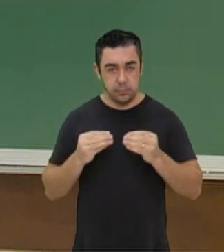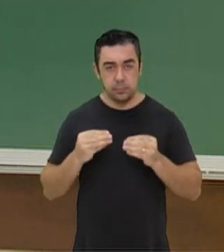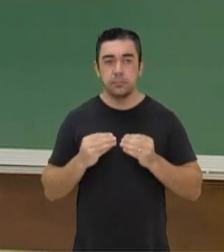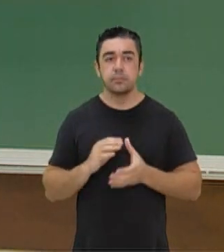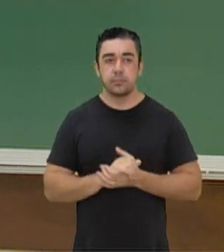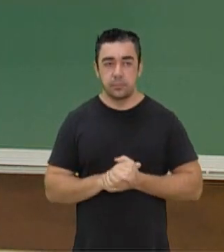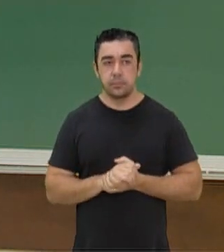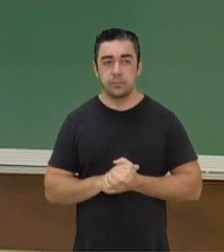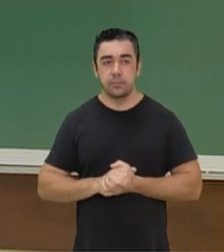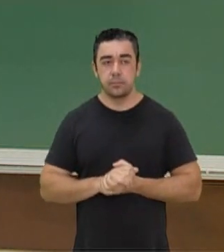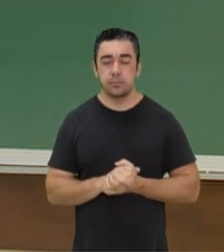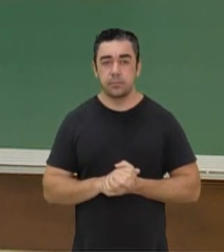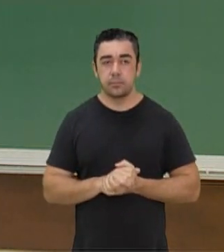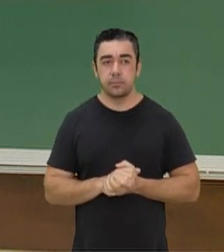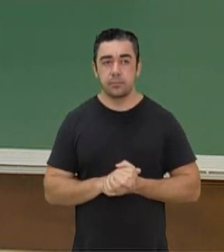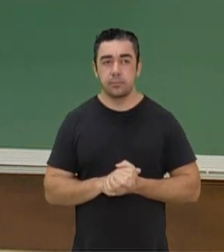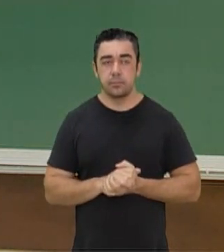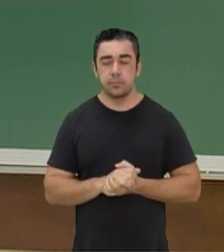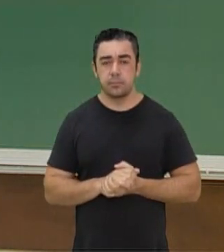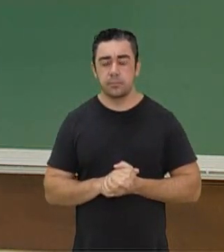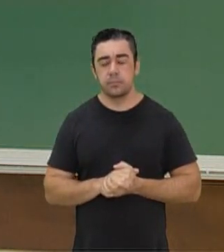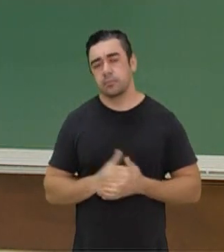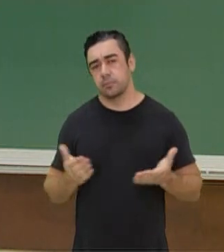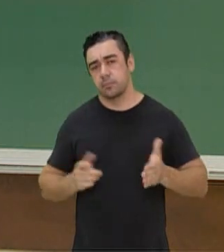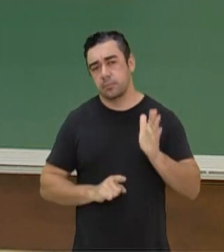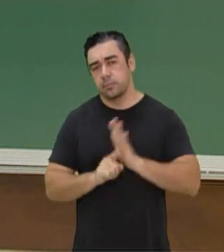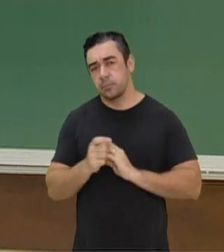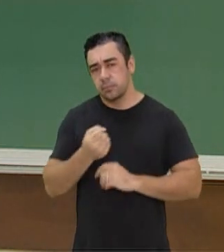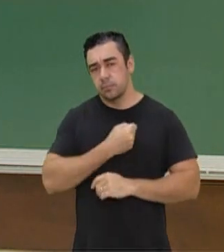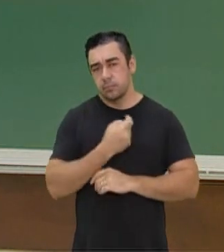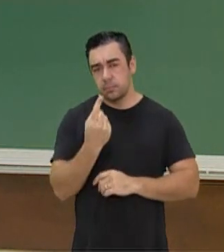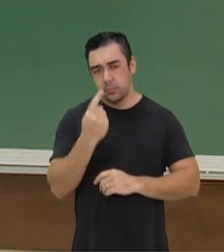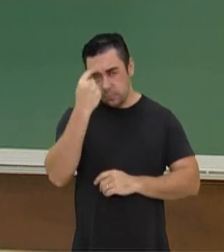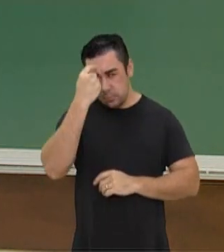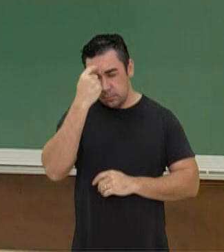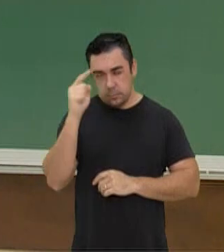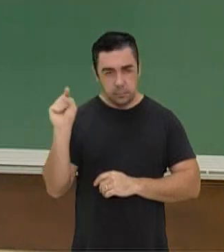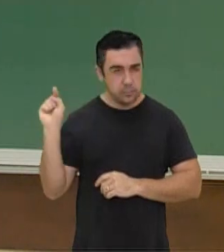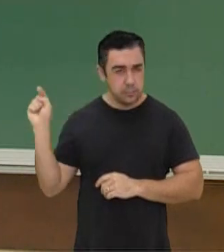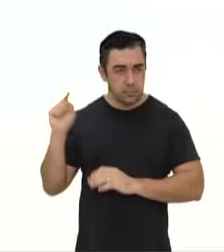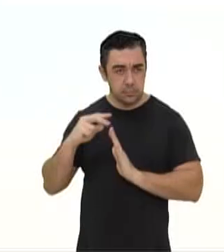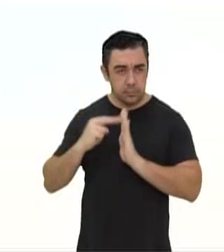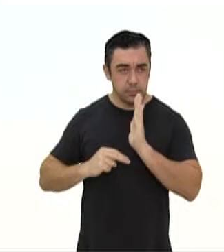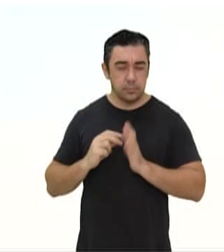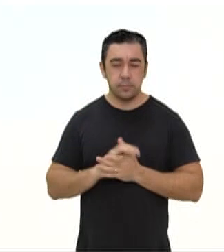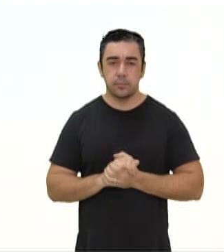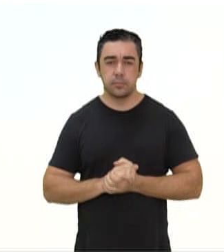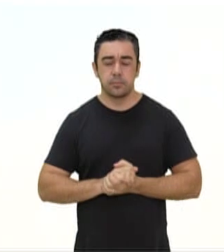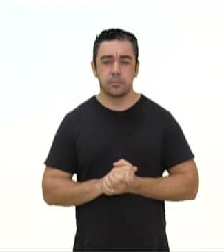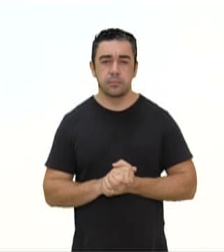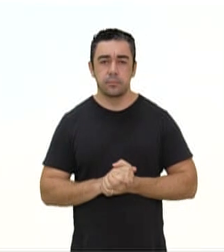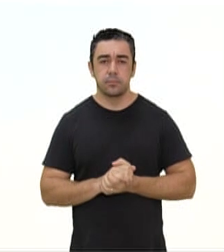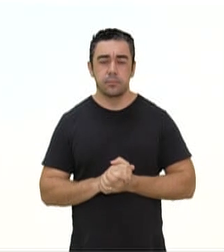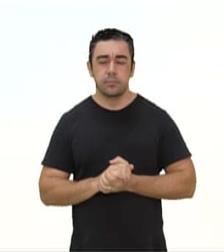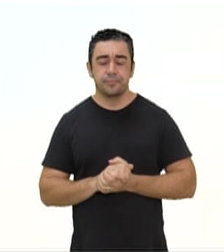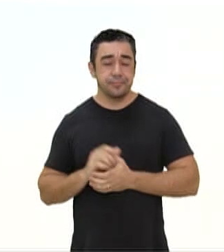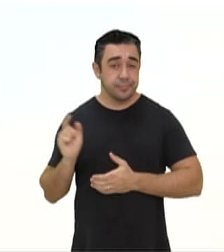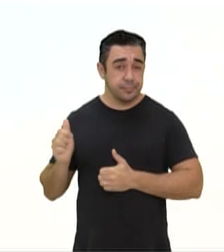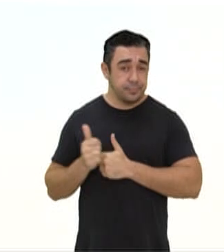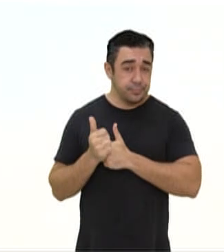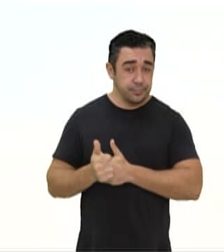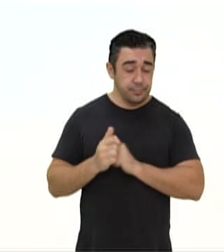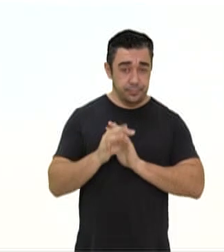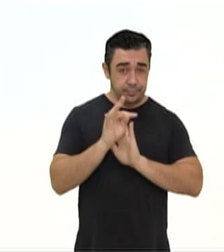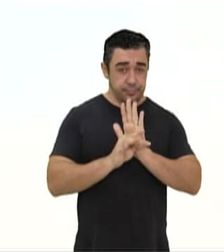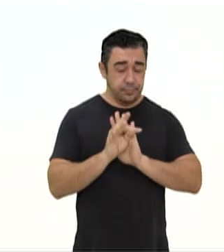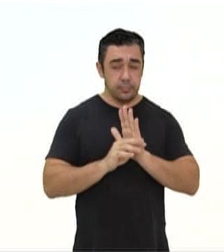sem dúvida nenhuma, né? Então vamos pensar um pouquinho sobre esse fragmento lá? Atividade 1. Segundo o